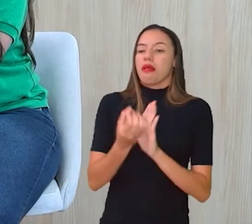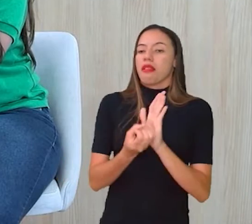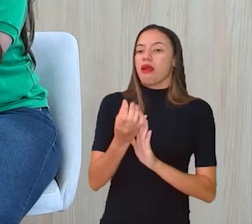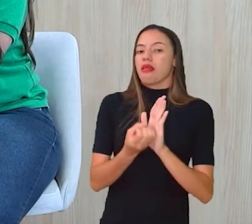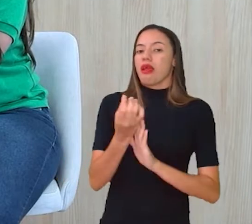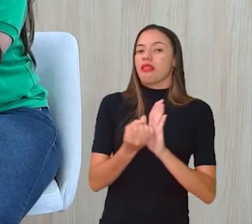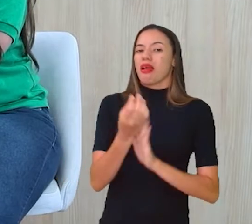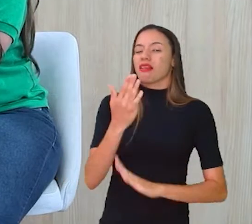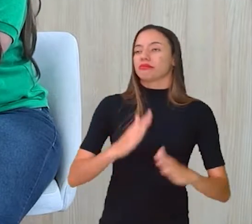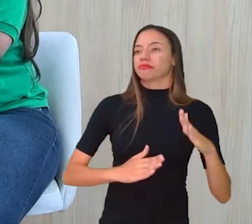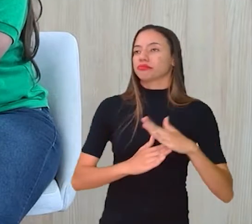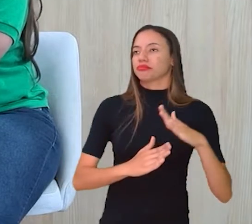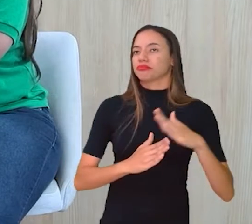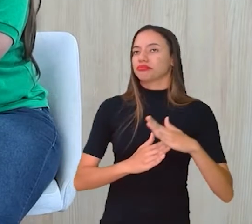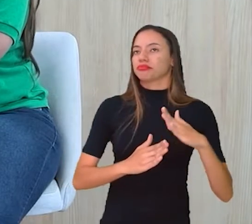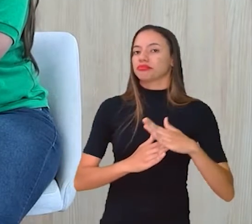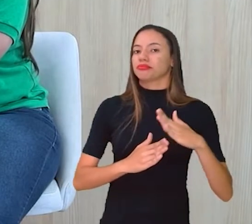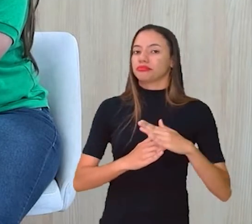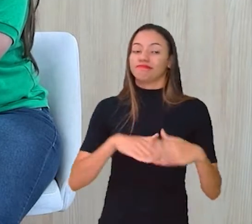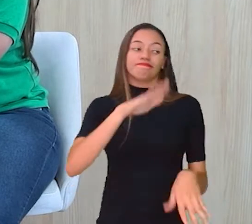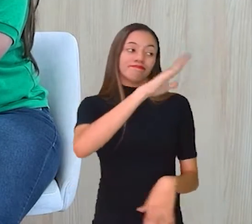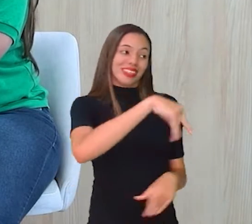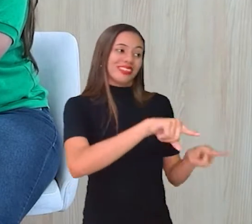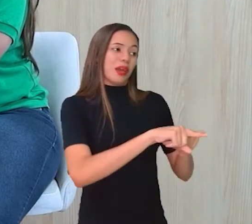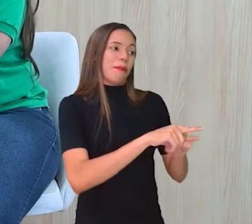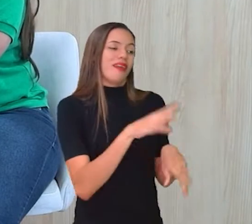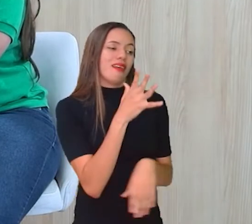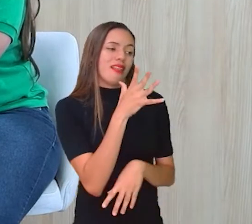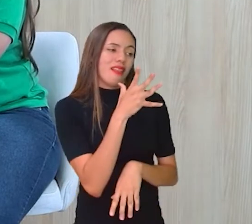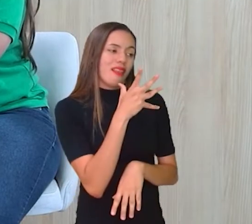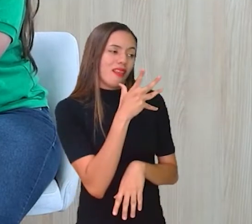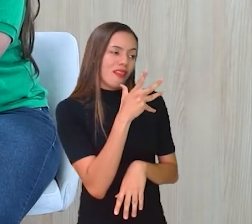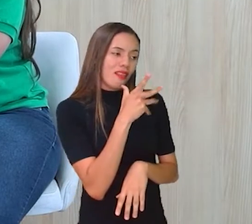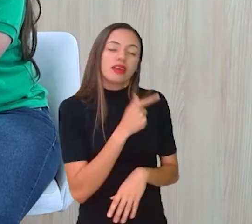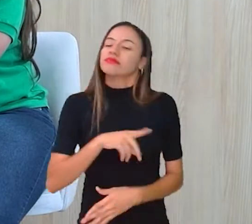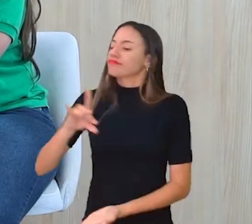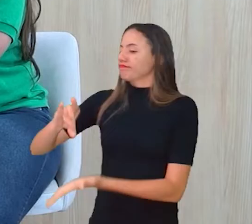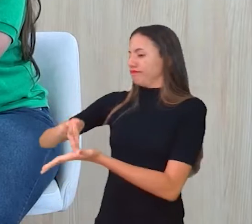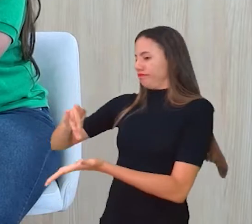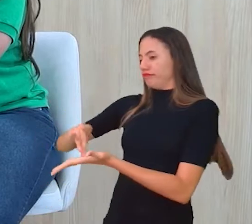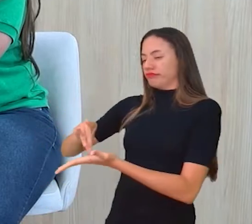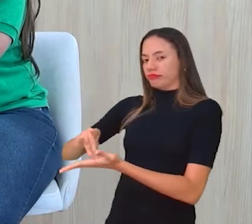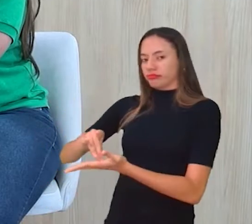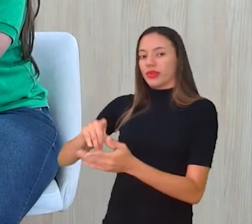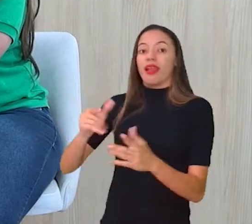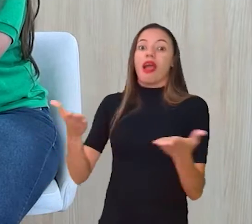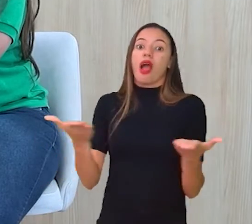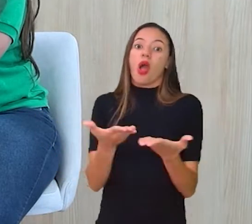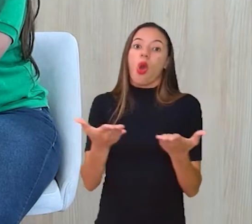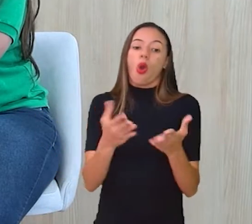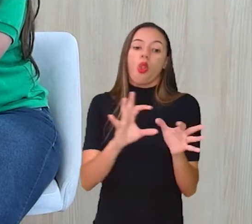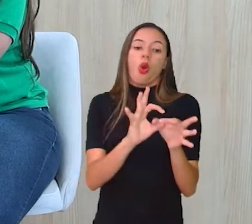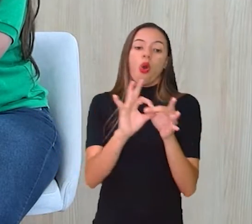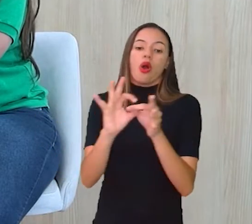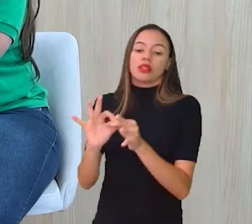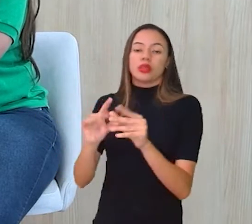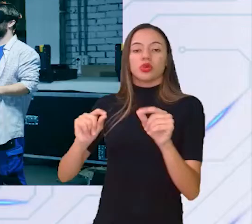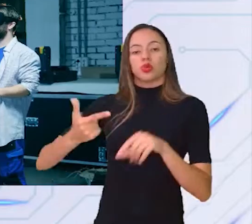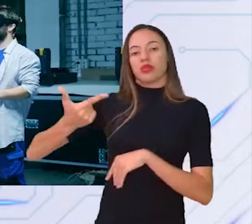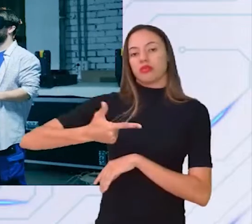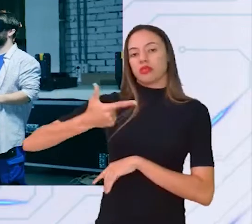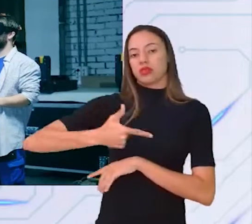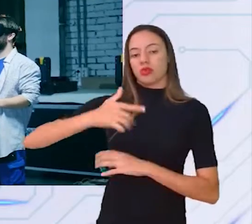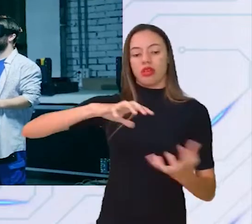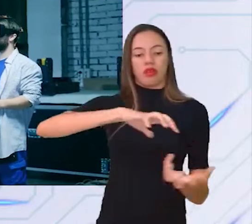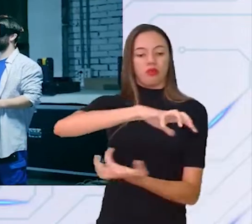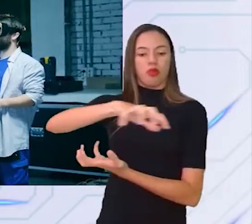mais limitada, né? E muito mais devagar, lenta, né? Aí a gente meio que um recorte agora para a chamada segunda